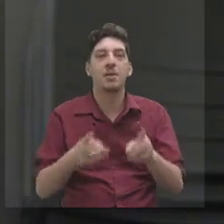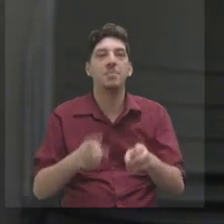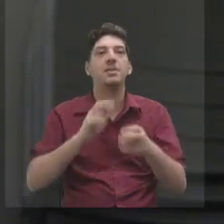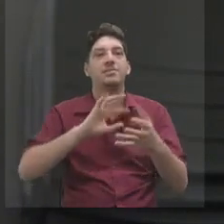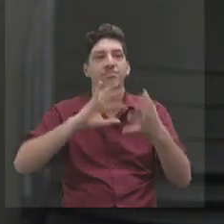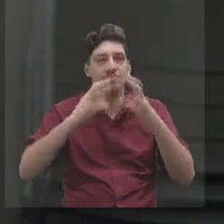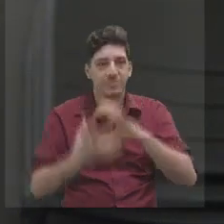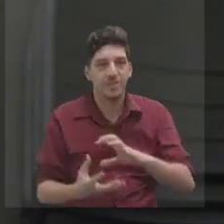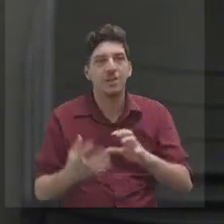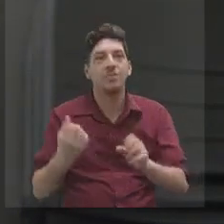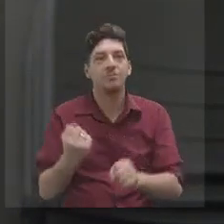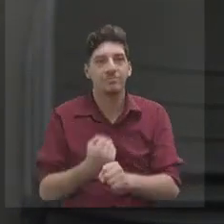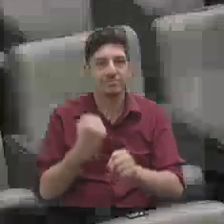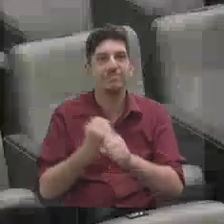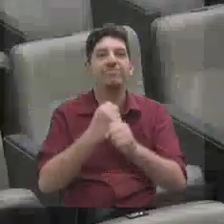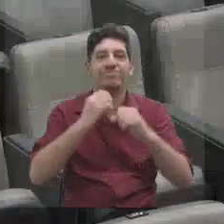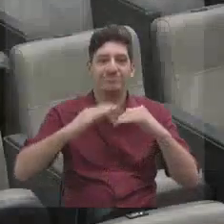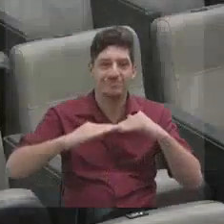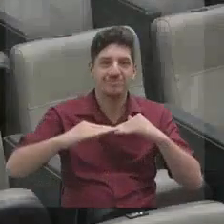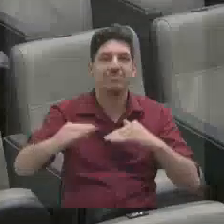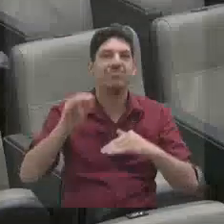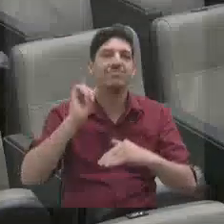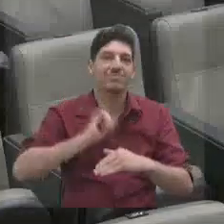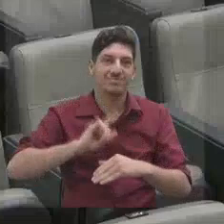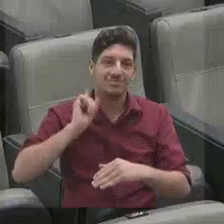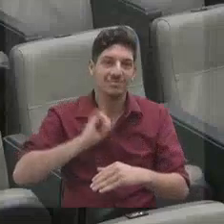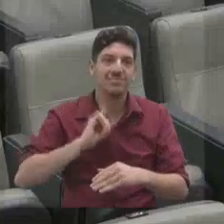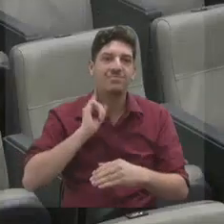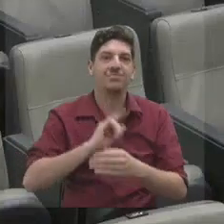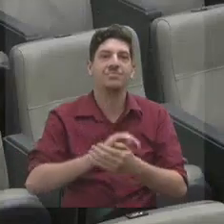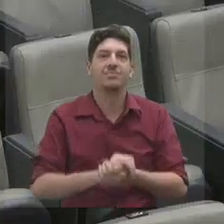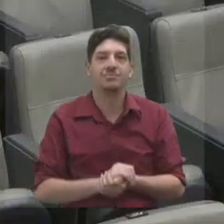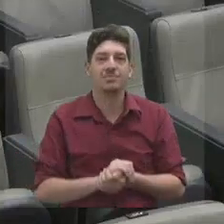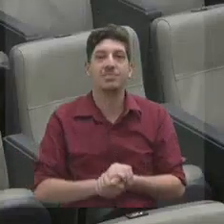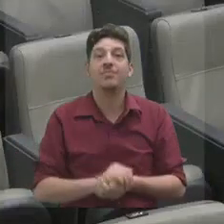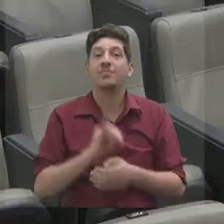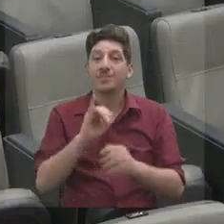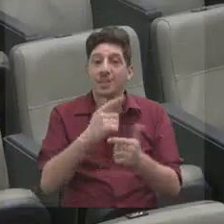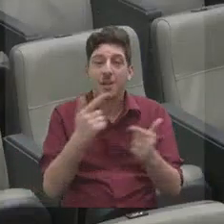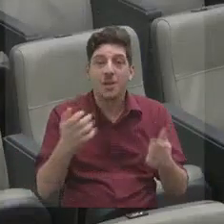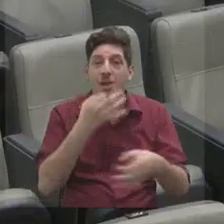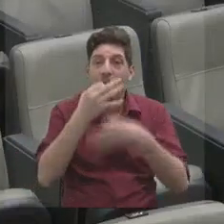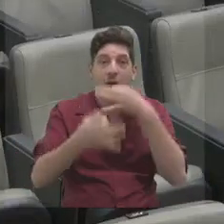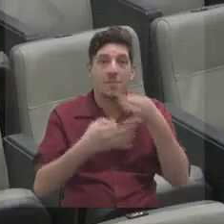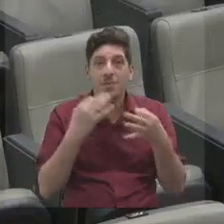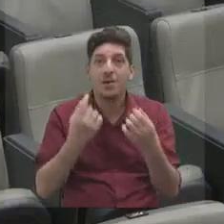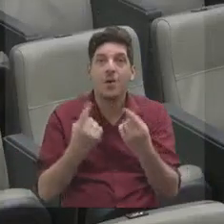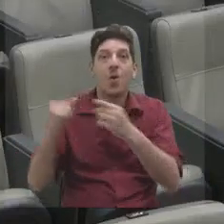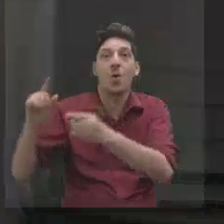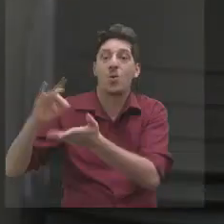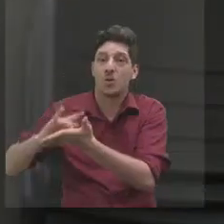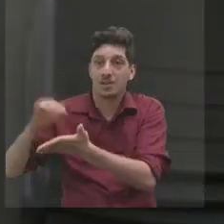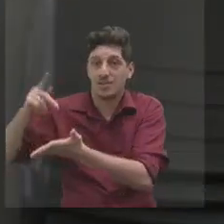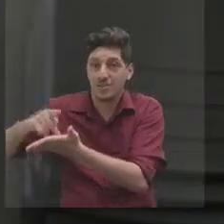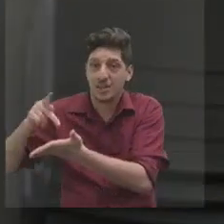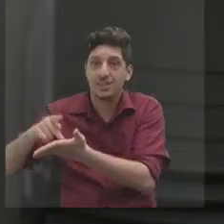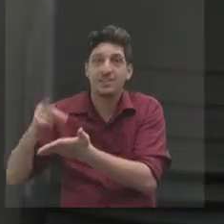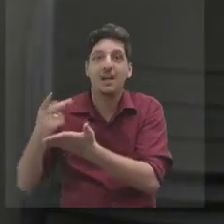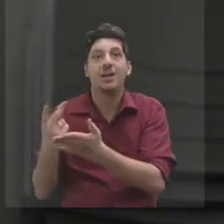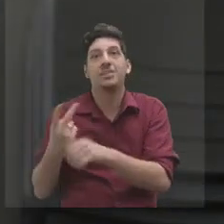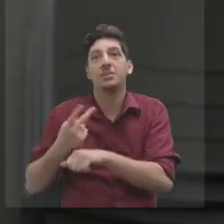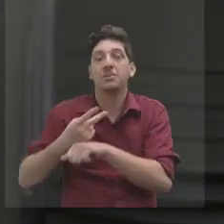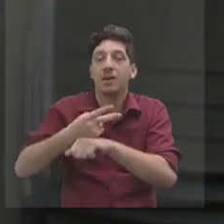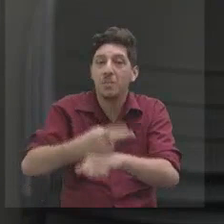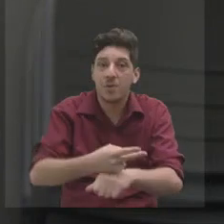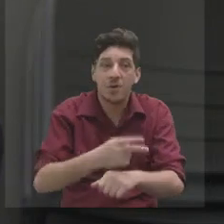malha rodoviária de todo o estado de Minas não havendo argumentos contra os fatos procuram se às vezes